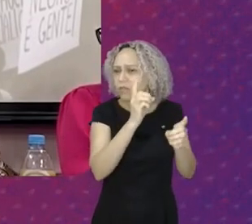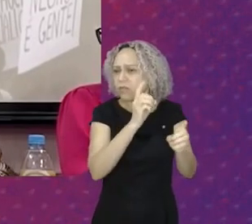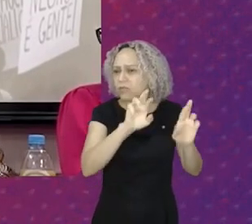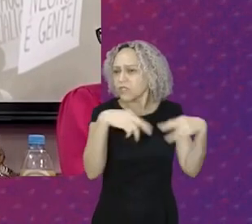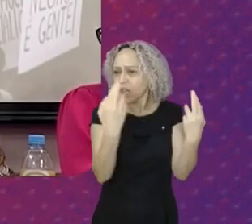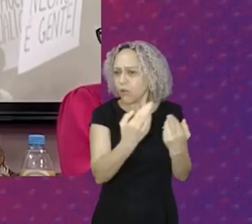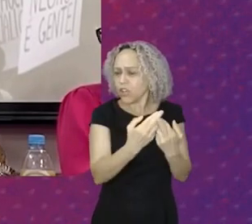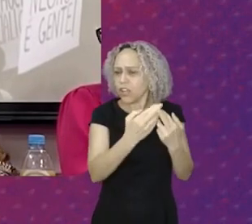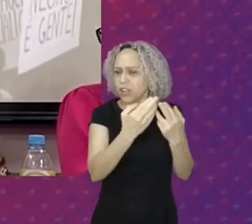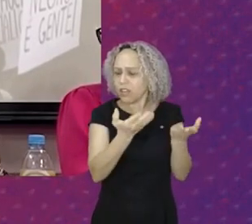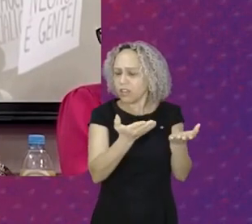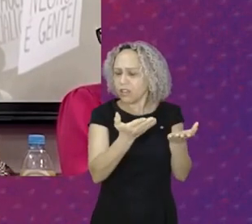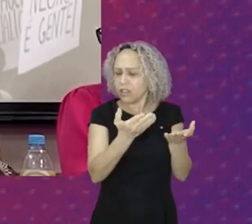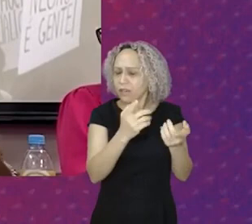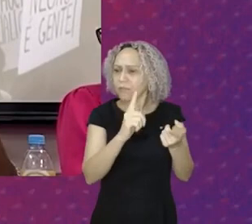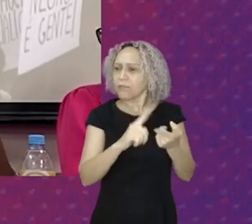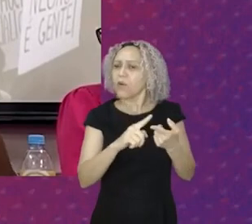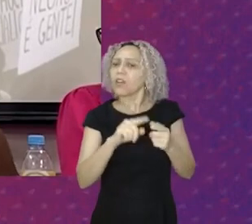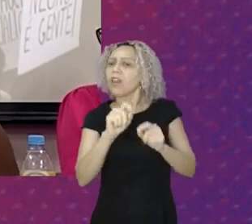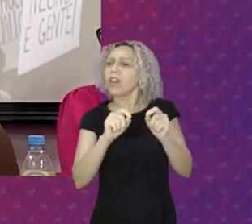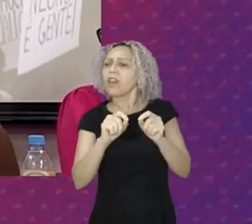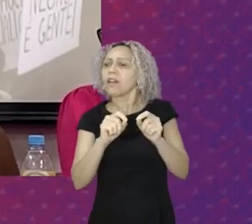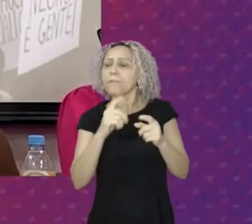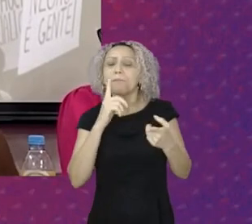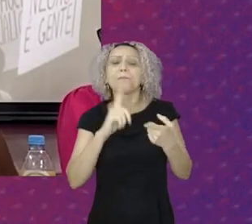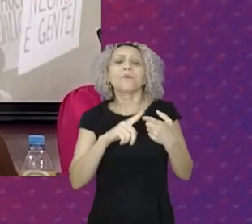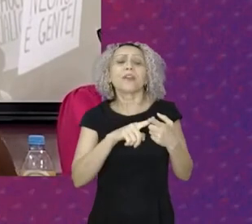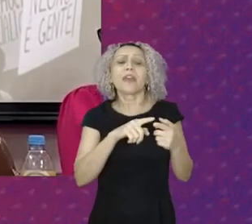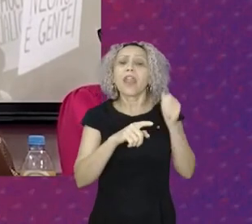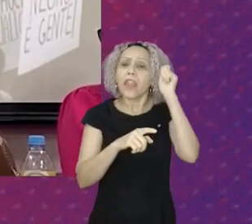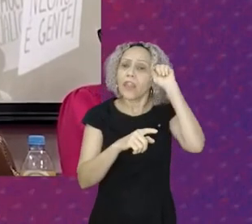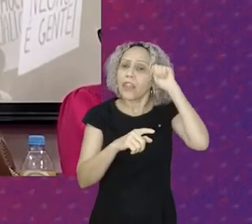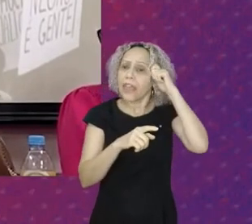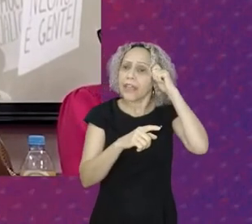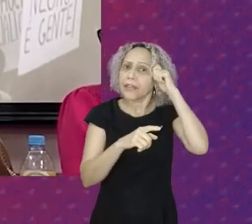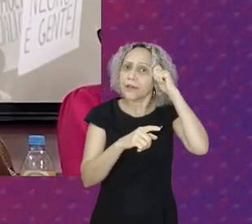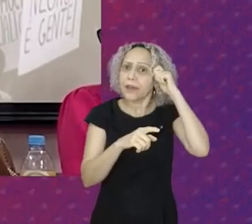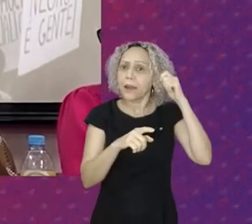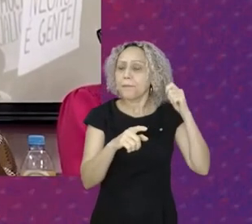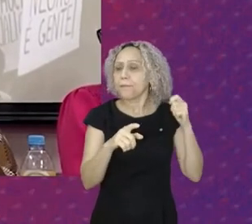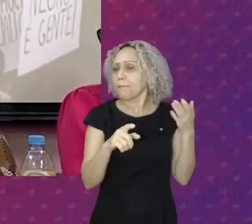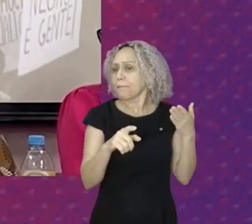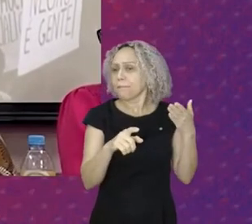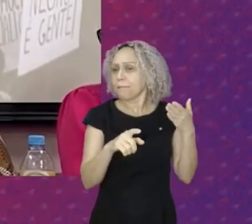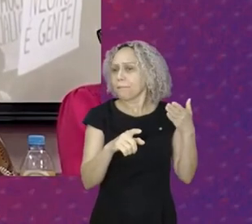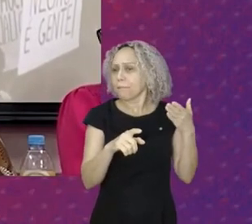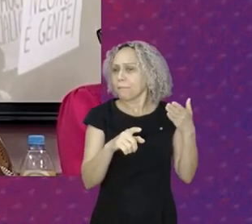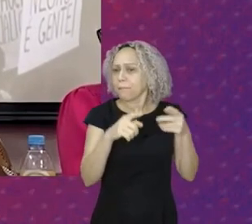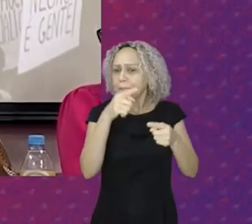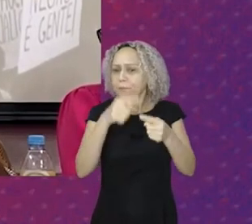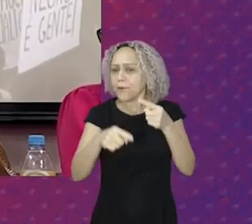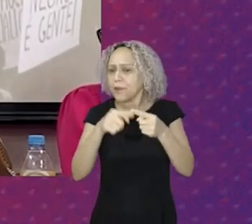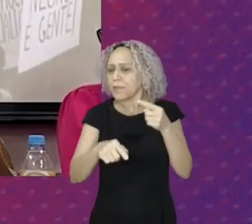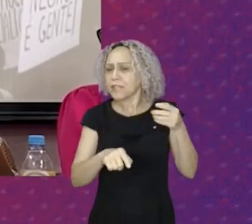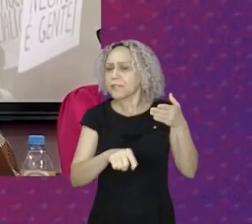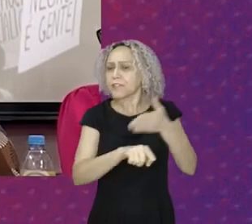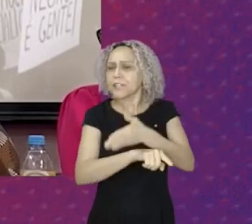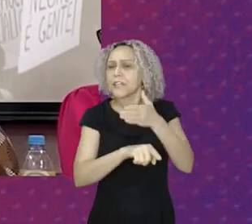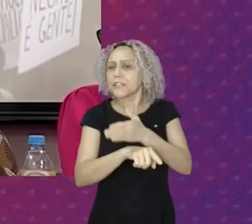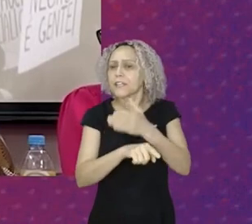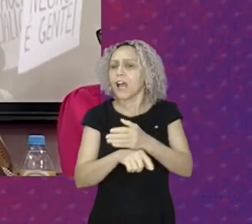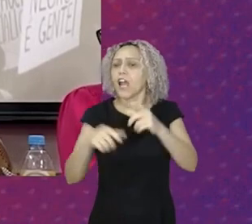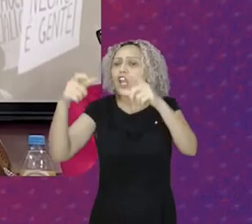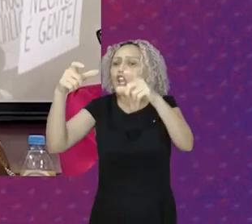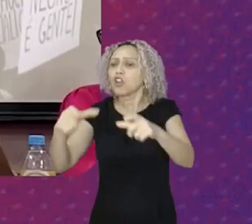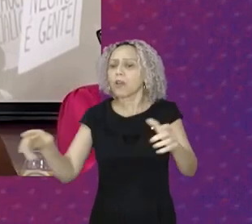se organizar, lutar para a melhoria da condição de vida entre as pessoas. Então, o movimento negro, ao longo do tempo, ele